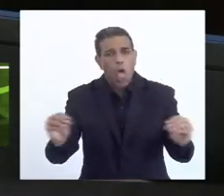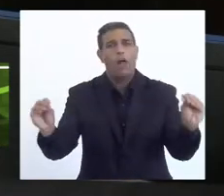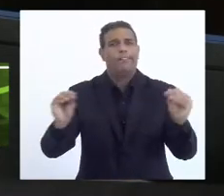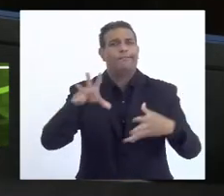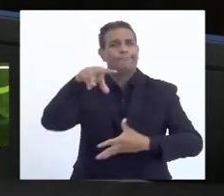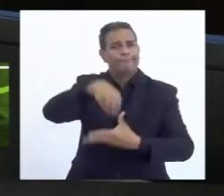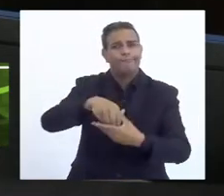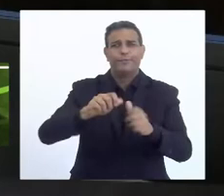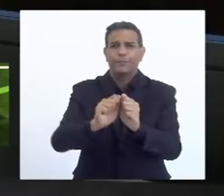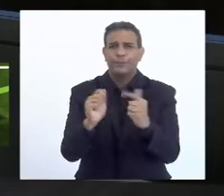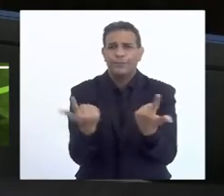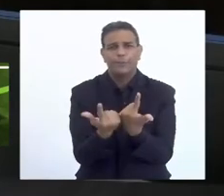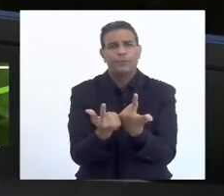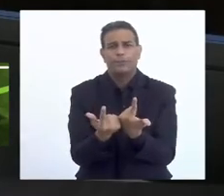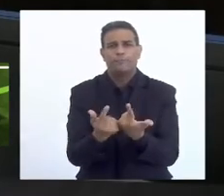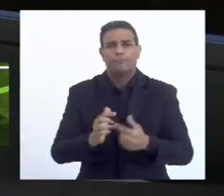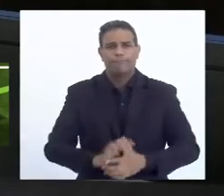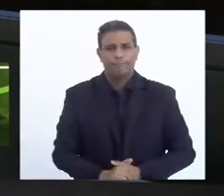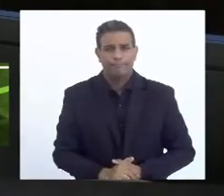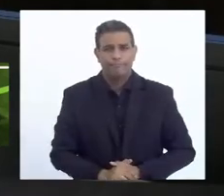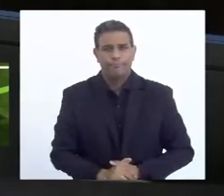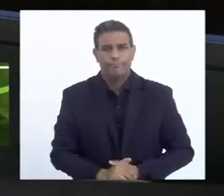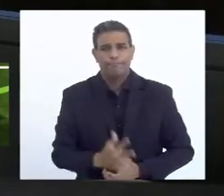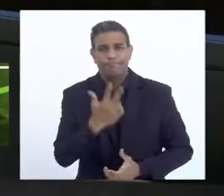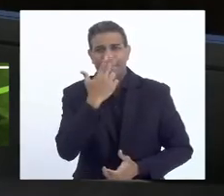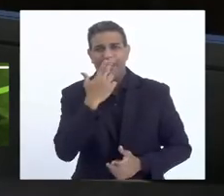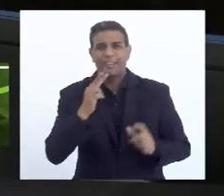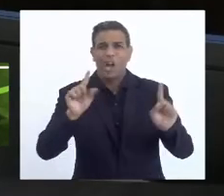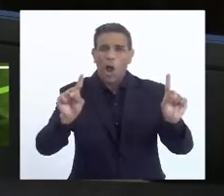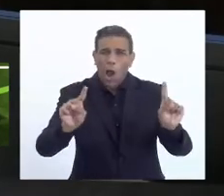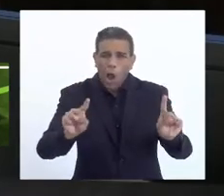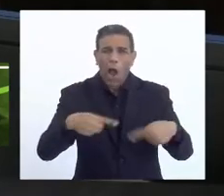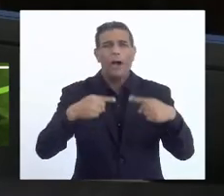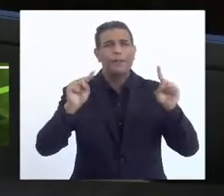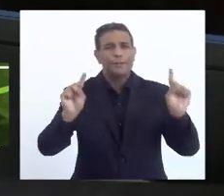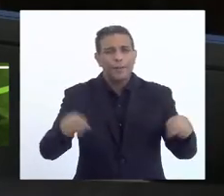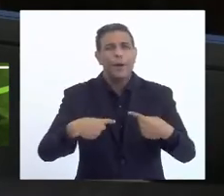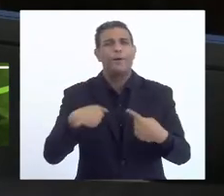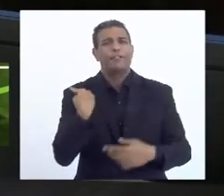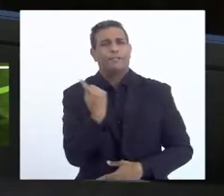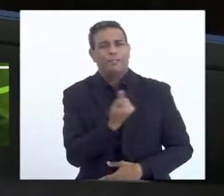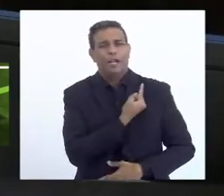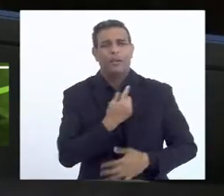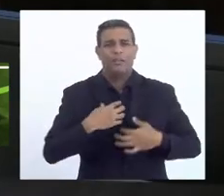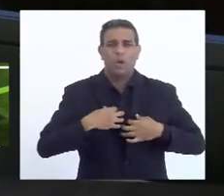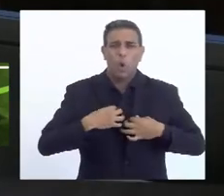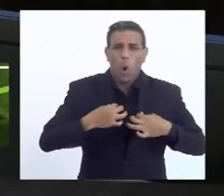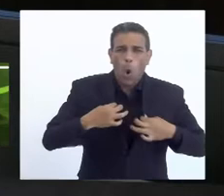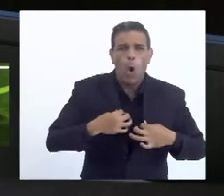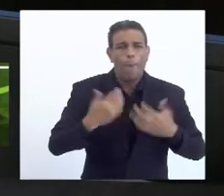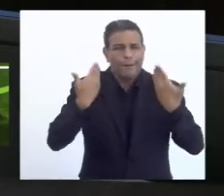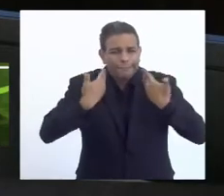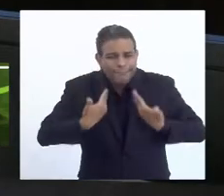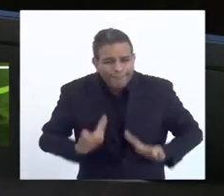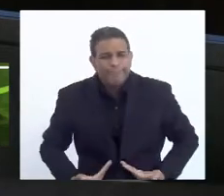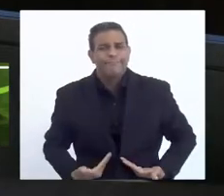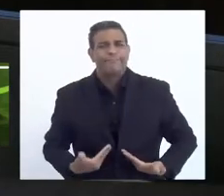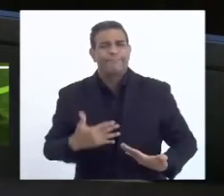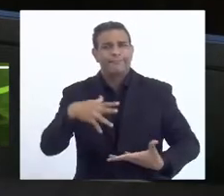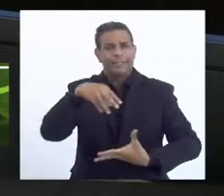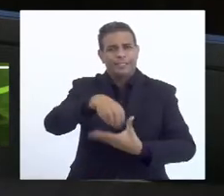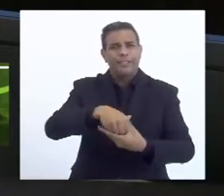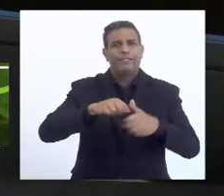parlamento, não sirva de chacota, para rirem da nossa cara, das nossas roupas, da nossa existência dentro